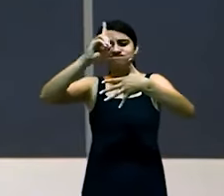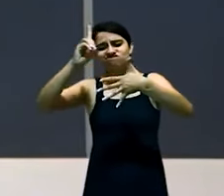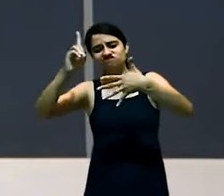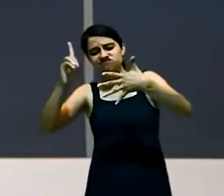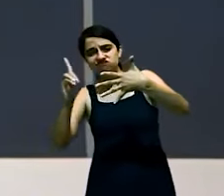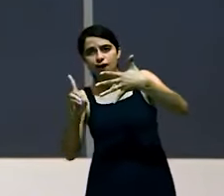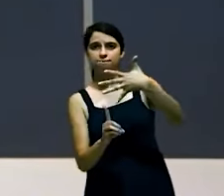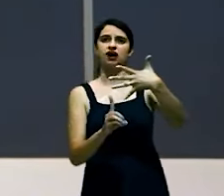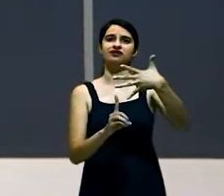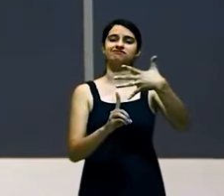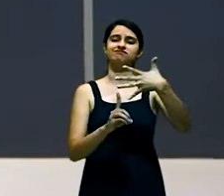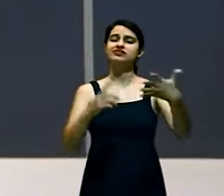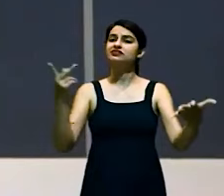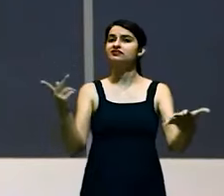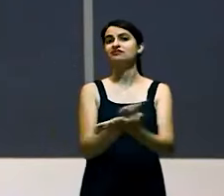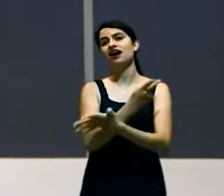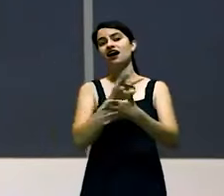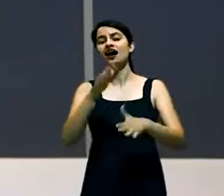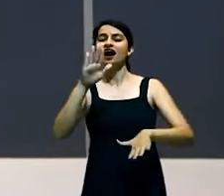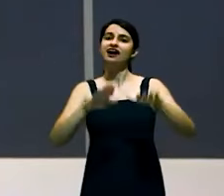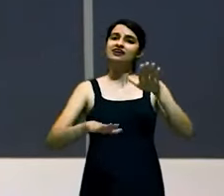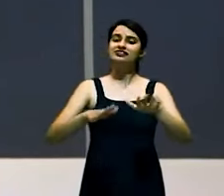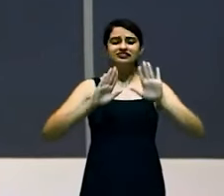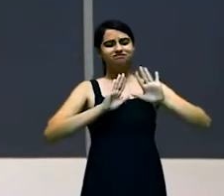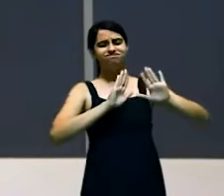Não fazemos mais devocionais,